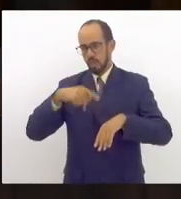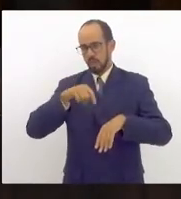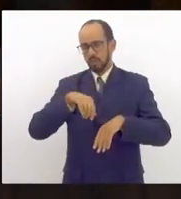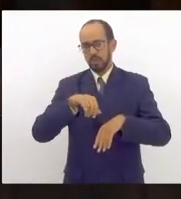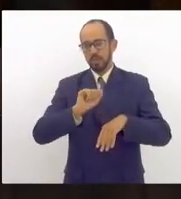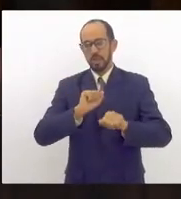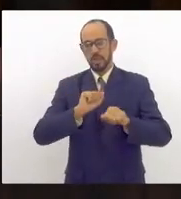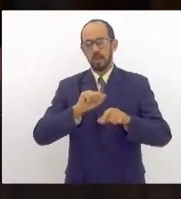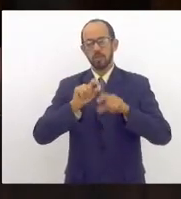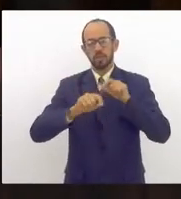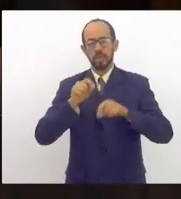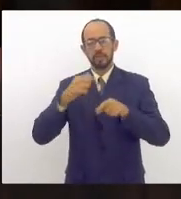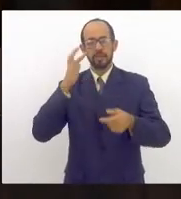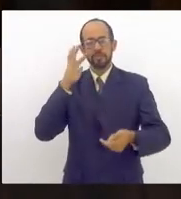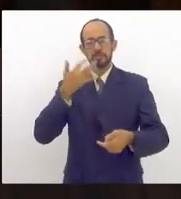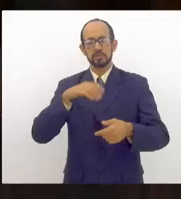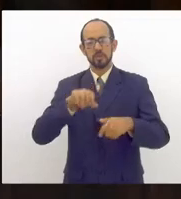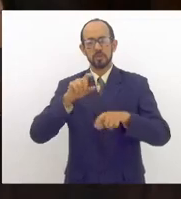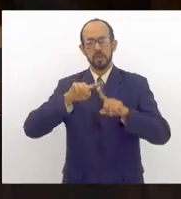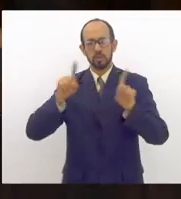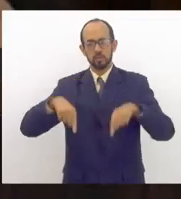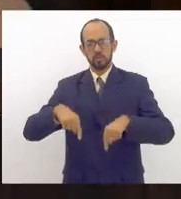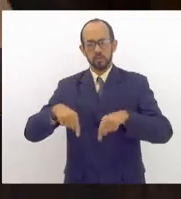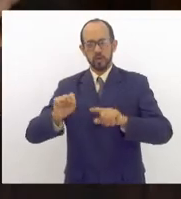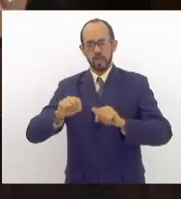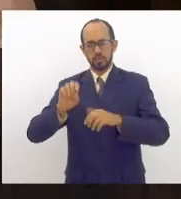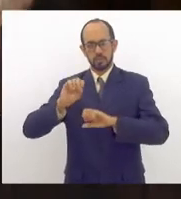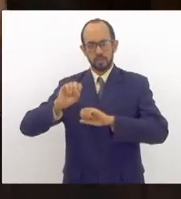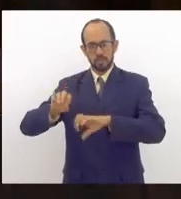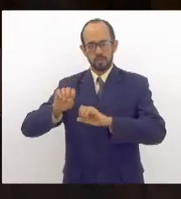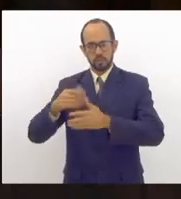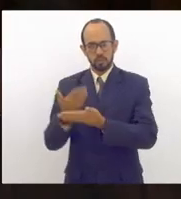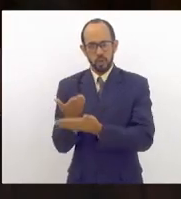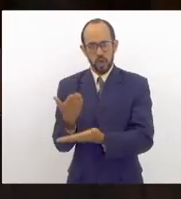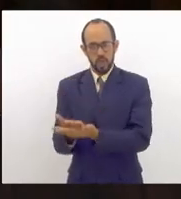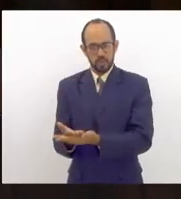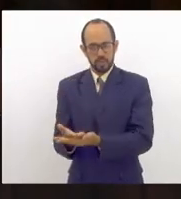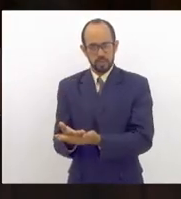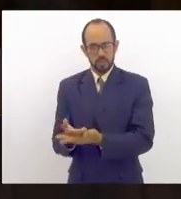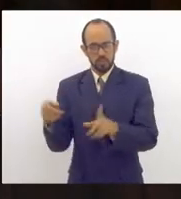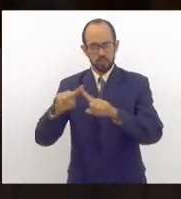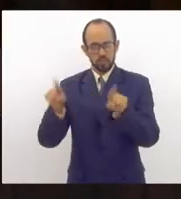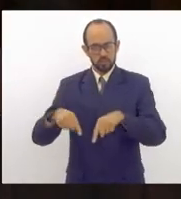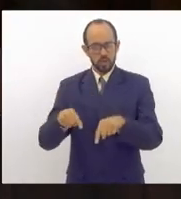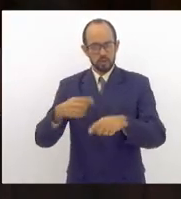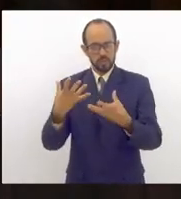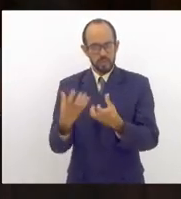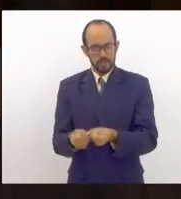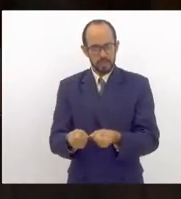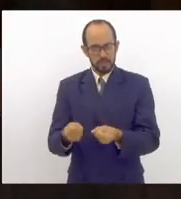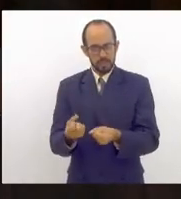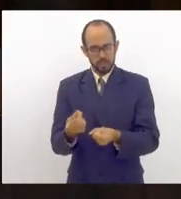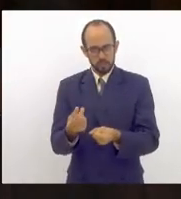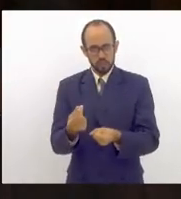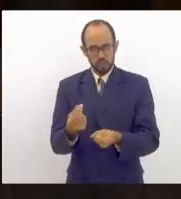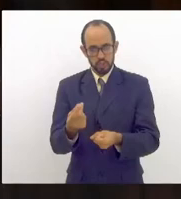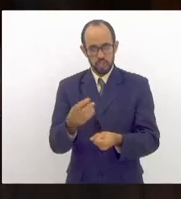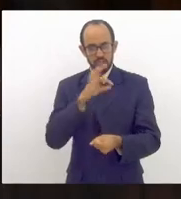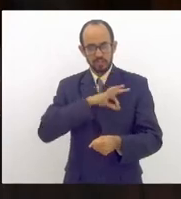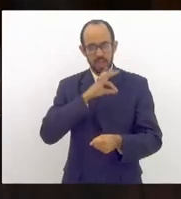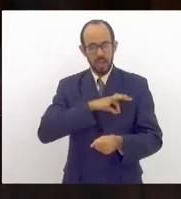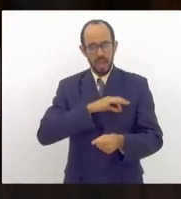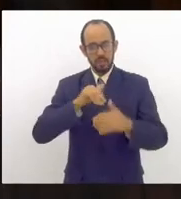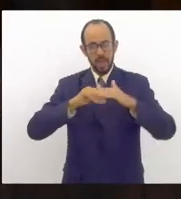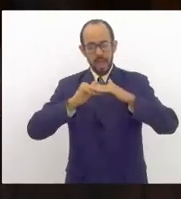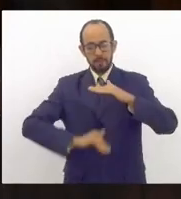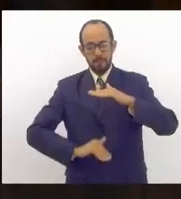para os funcionários de escola porque Página em vocês na rede estadual funcionários de escola recebem abaixo do piso e aí a